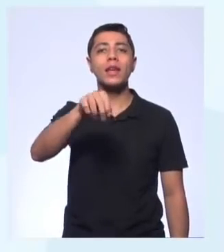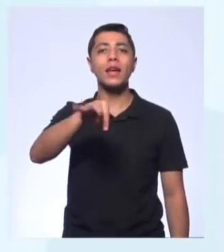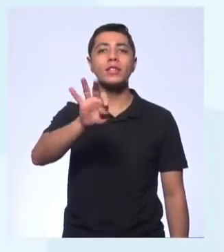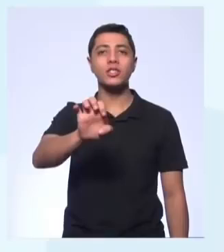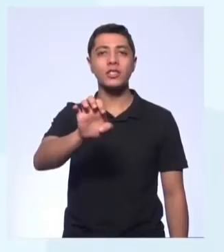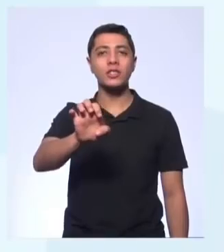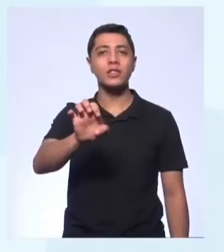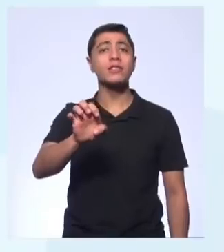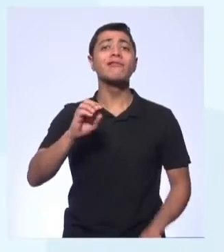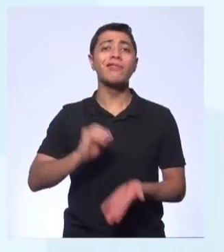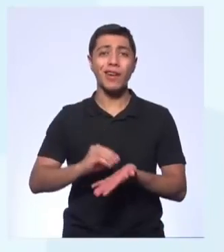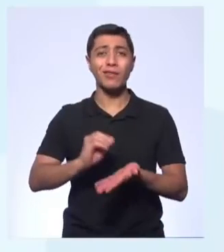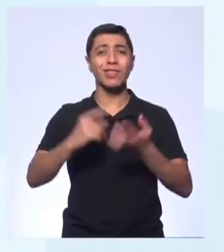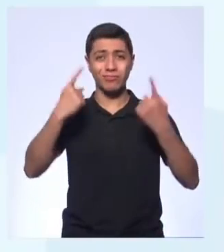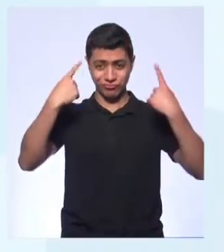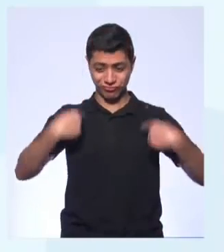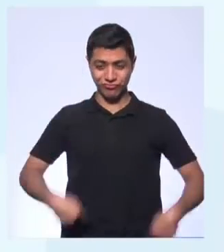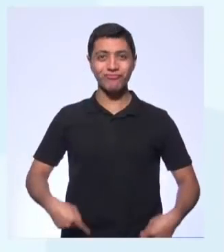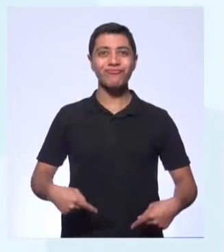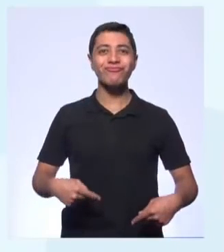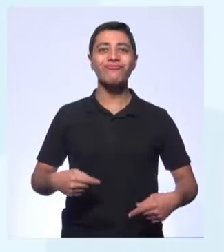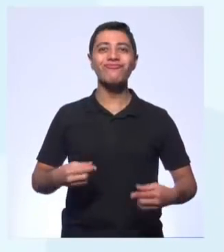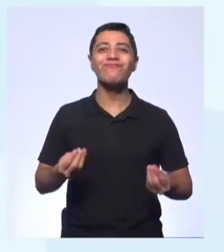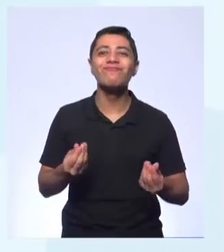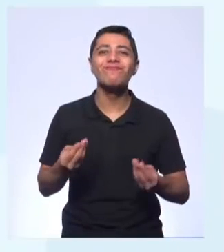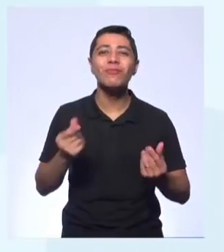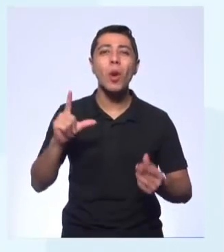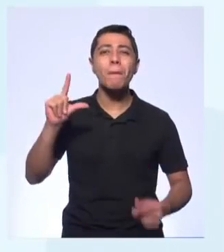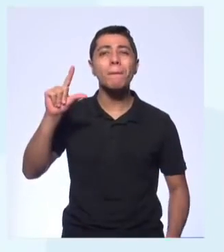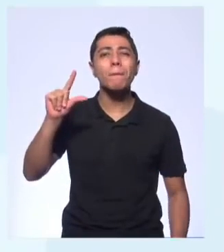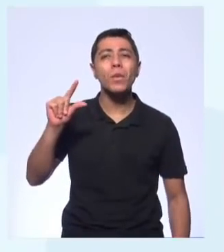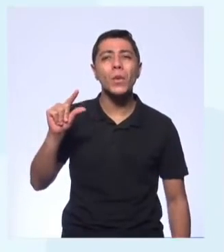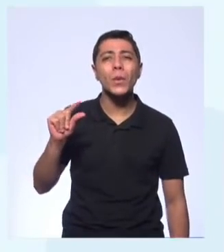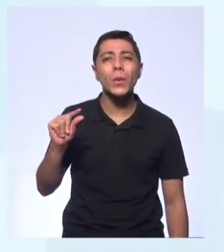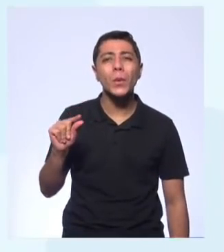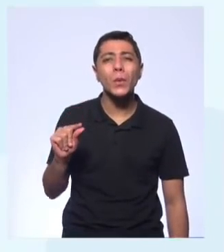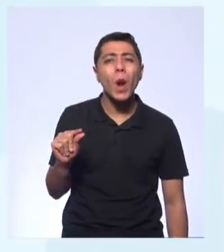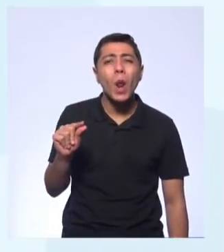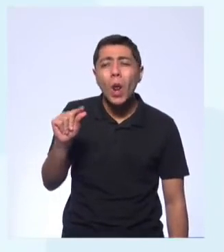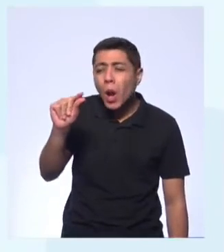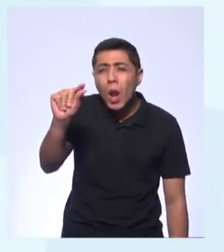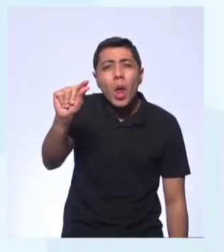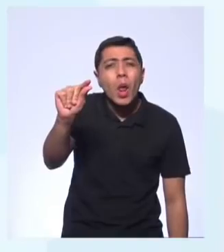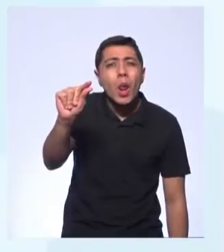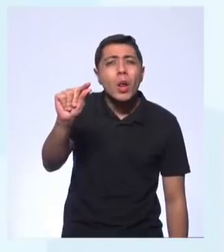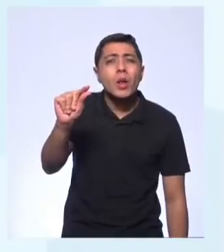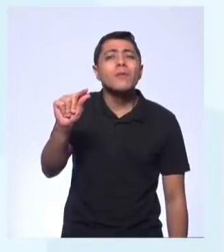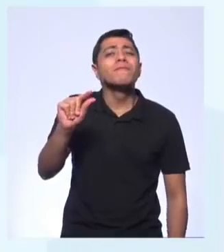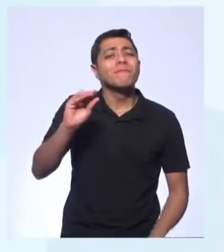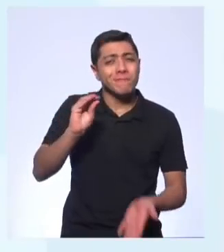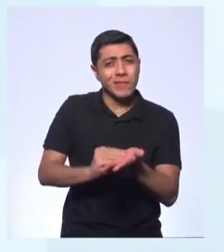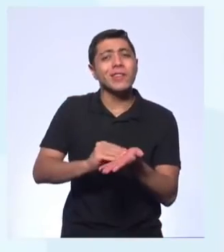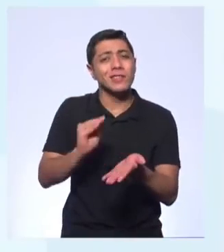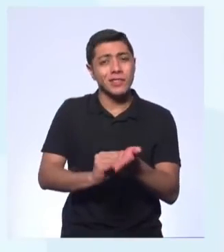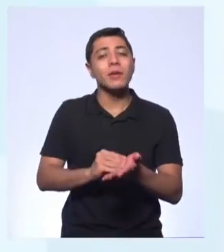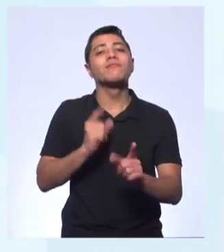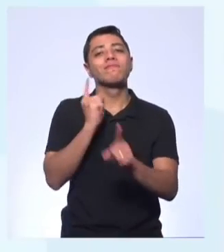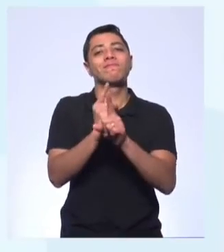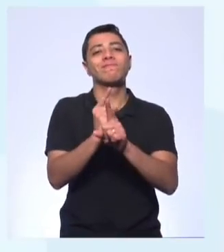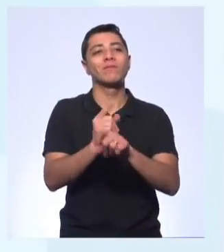nutriente. Então, ela tem relação, né, com essa carência nutricional. E muito comum é o que a gente chama